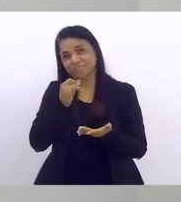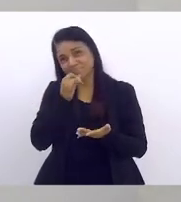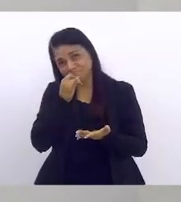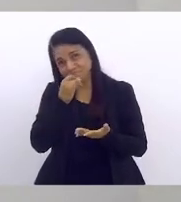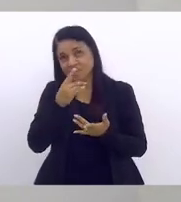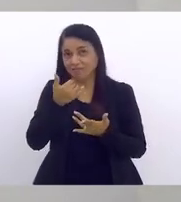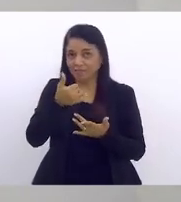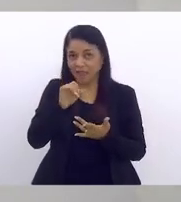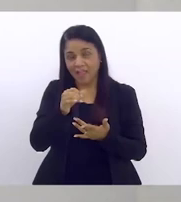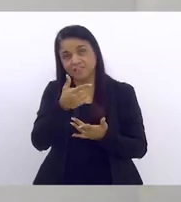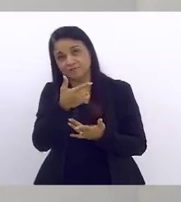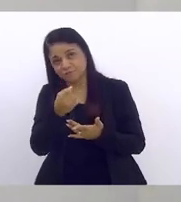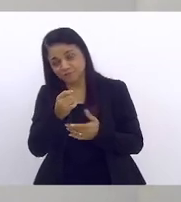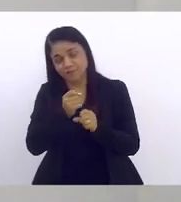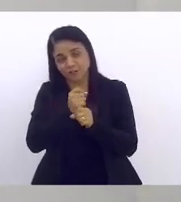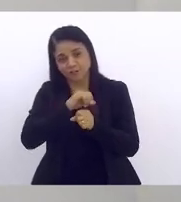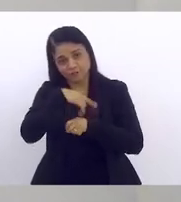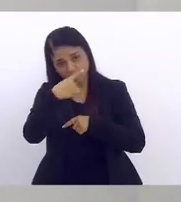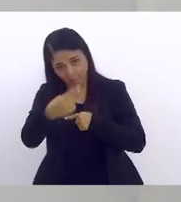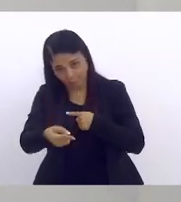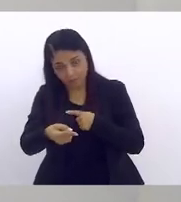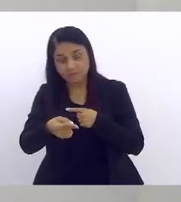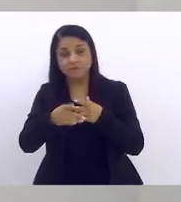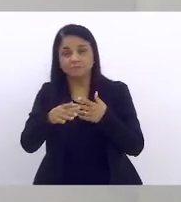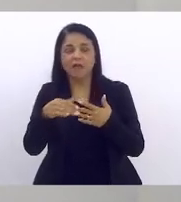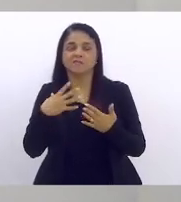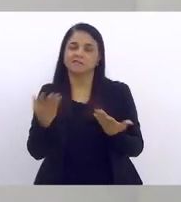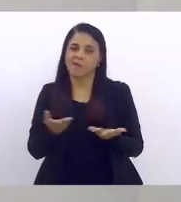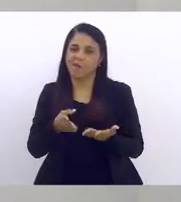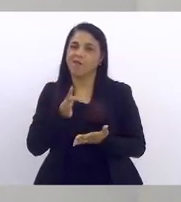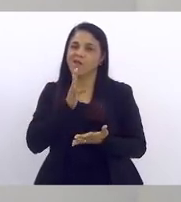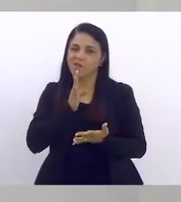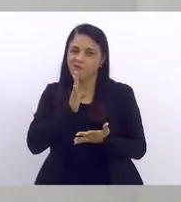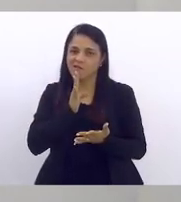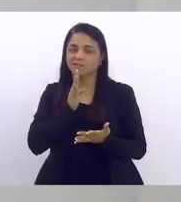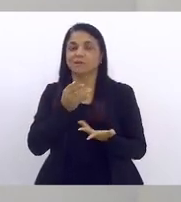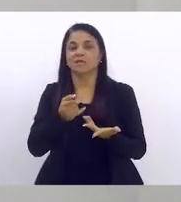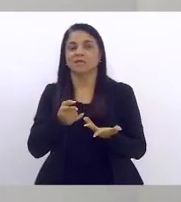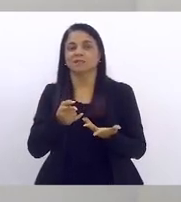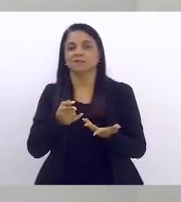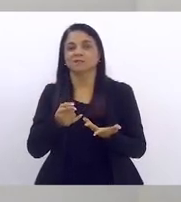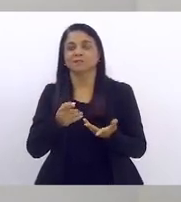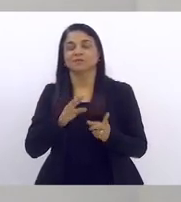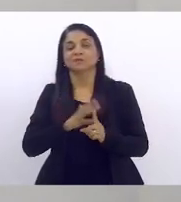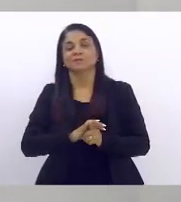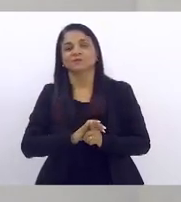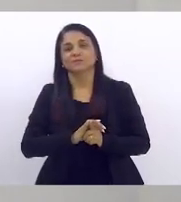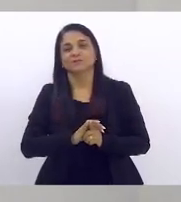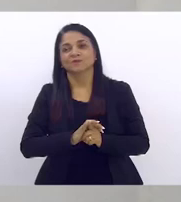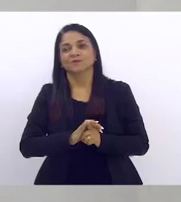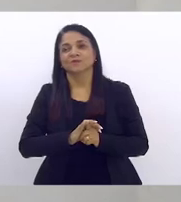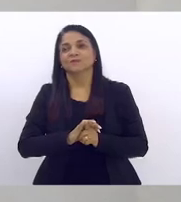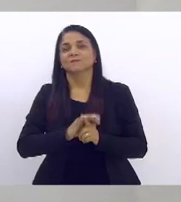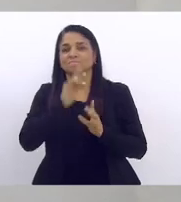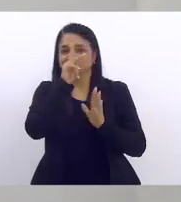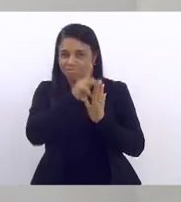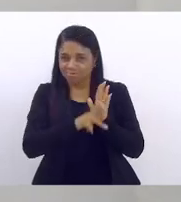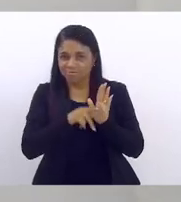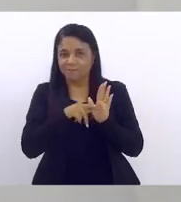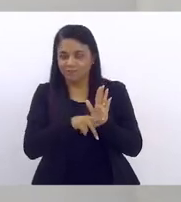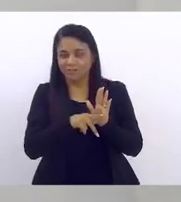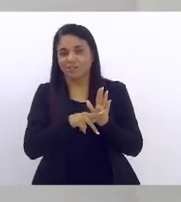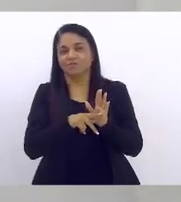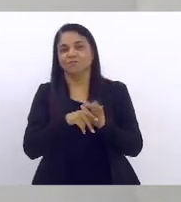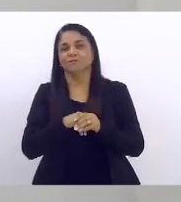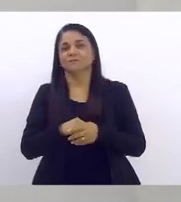quase 20 anos depois, mas agora ele está tendo o reconhecimento devido, antes tarde do que nunca, mas agora ele está tendo o